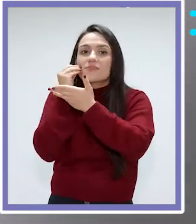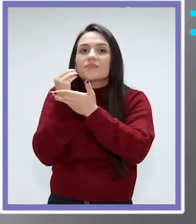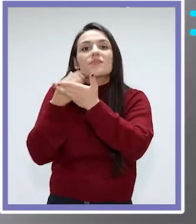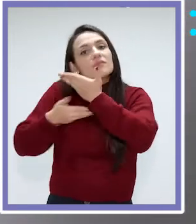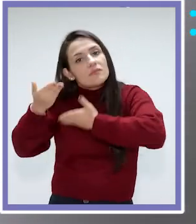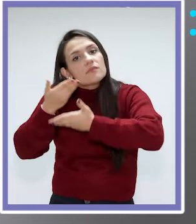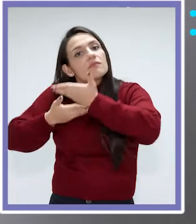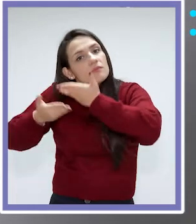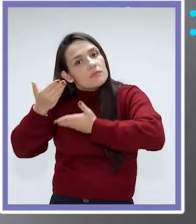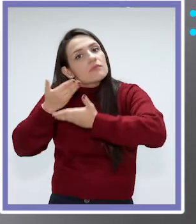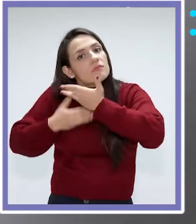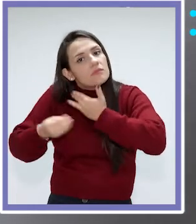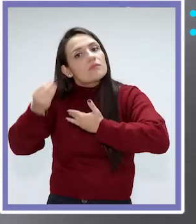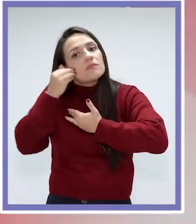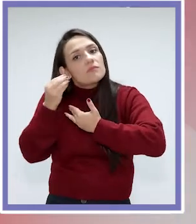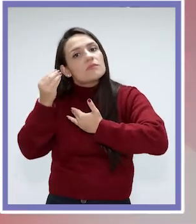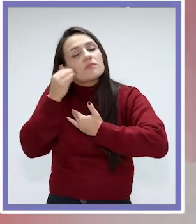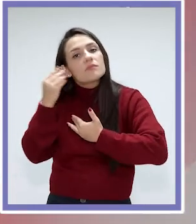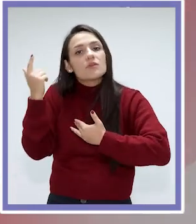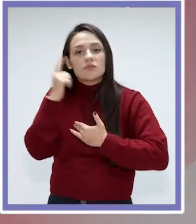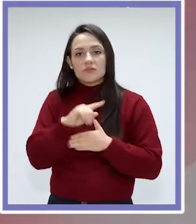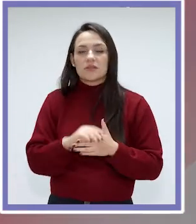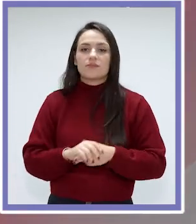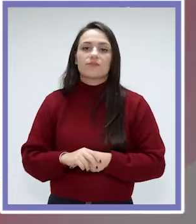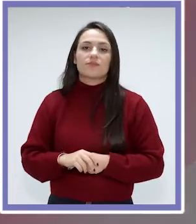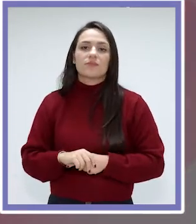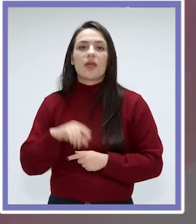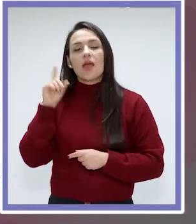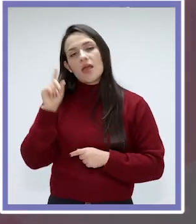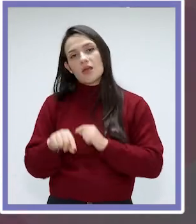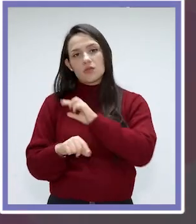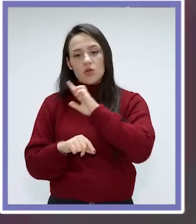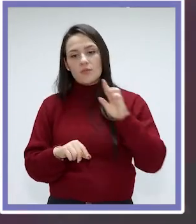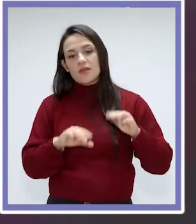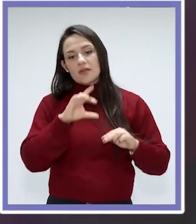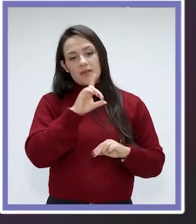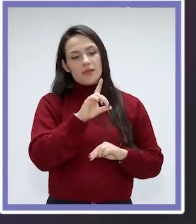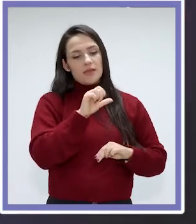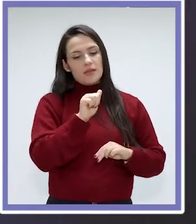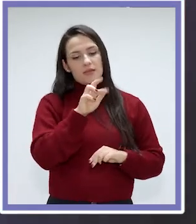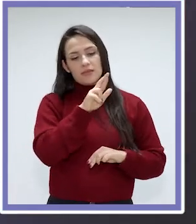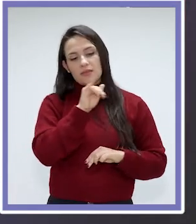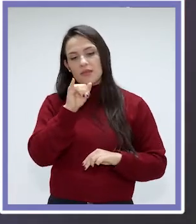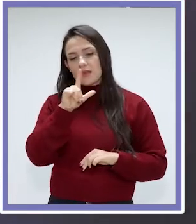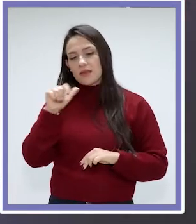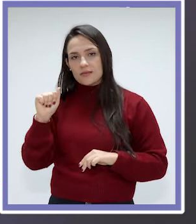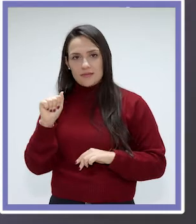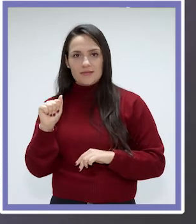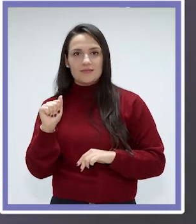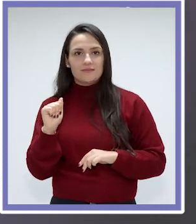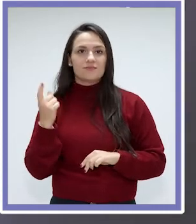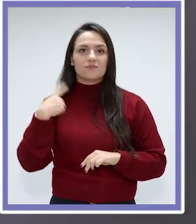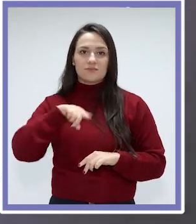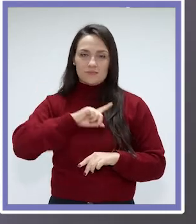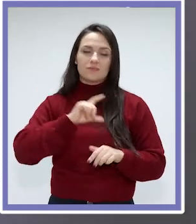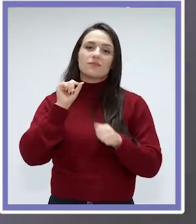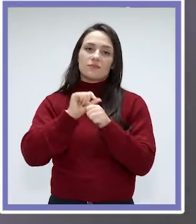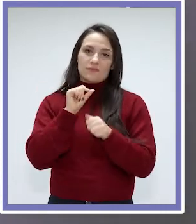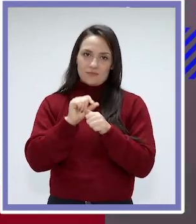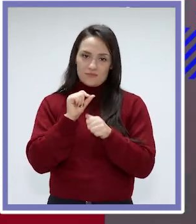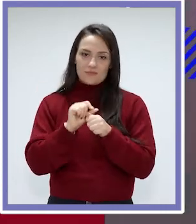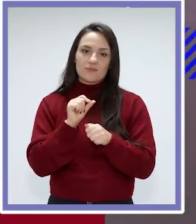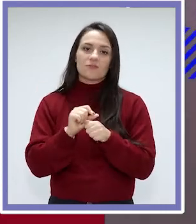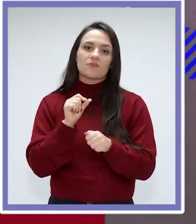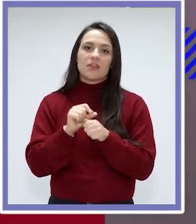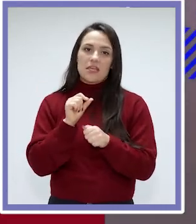fizemos a expedição da RILA, né, que foram com todos as caminhonetes daqui, nós tínhamos uma agenda,